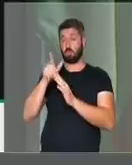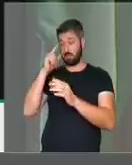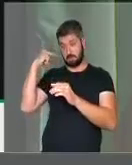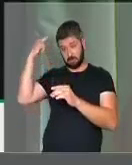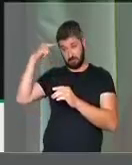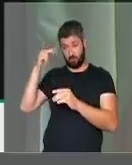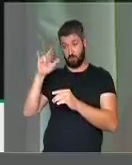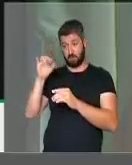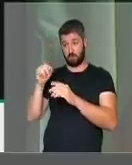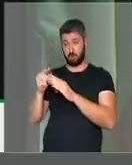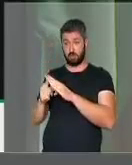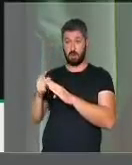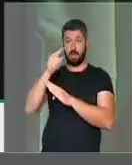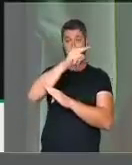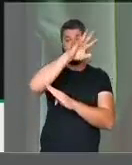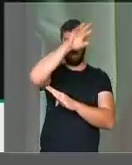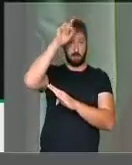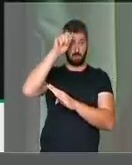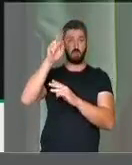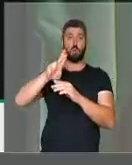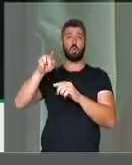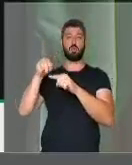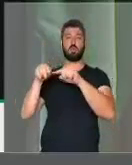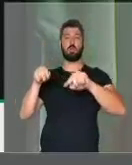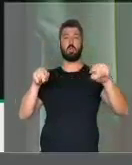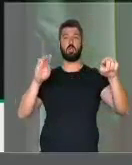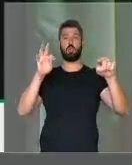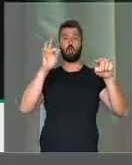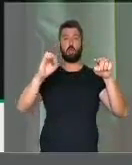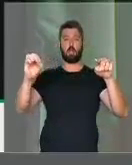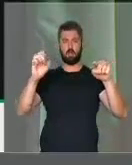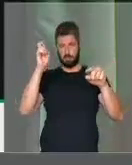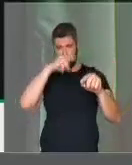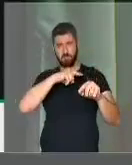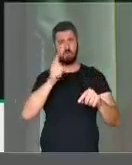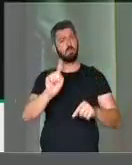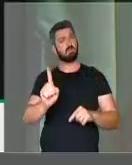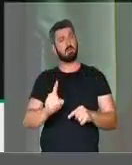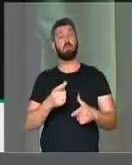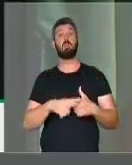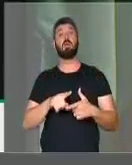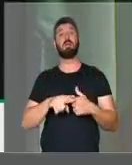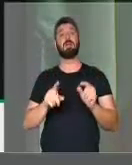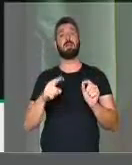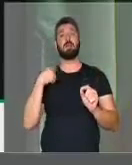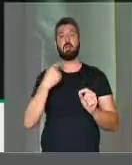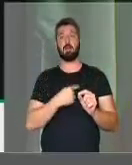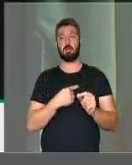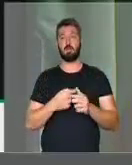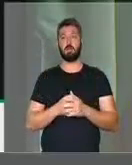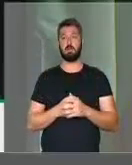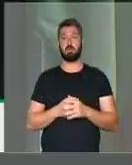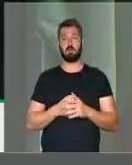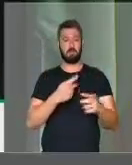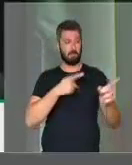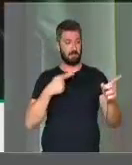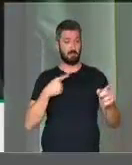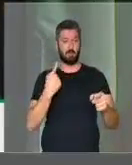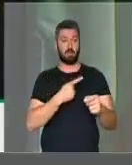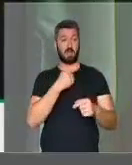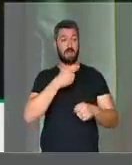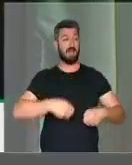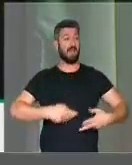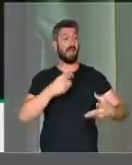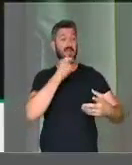Amazônia através do rio Tocantins. Isso não vai ser difícil, não. O problema é que a gente, pastor Eurico, a gente